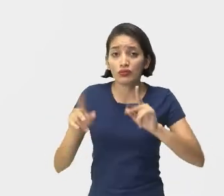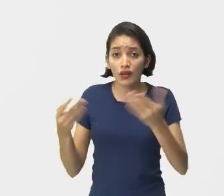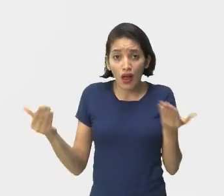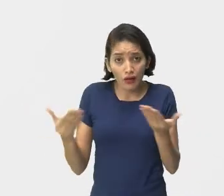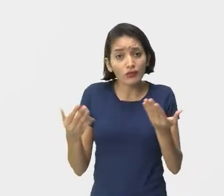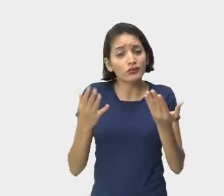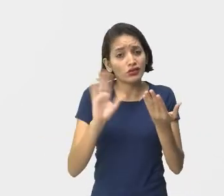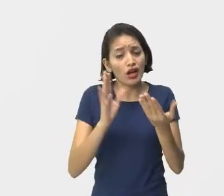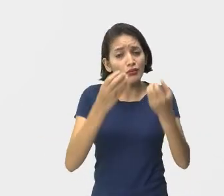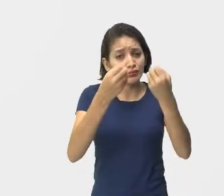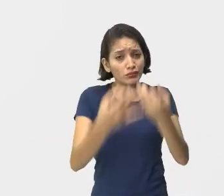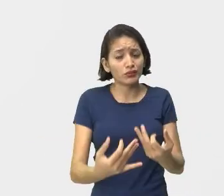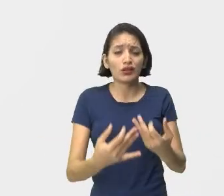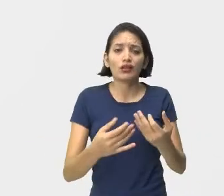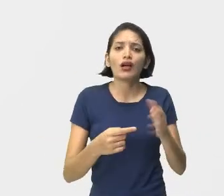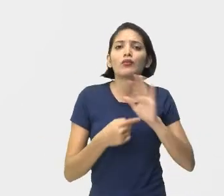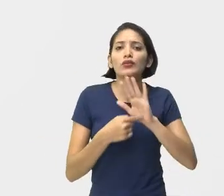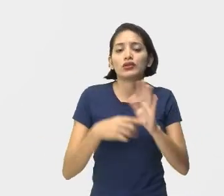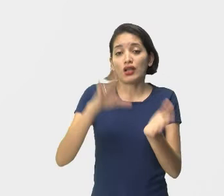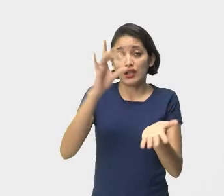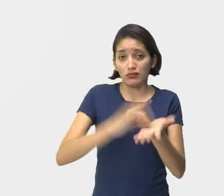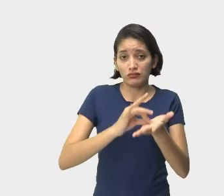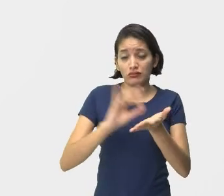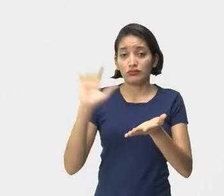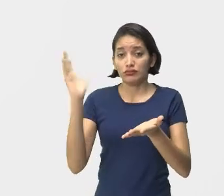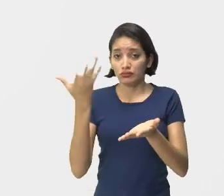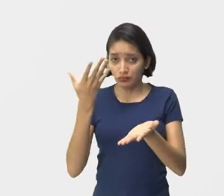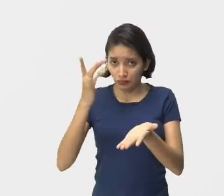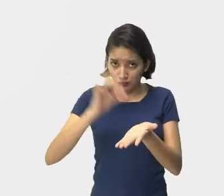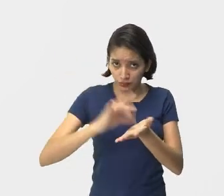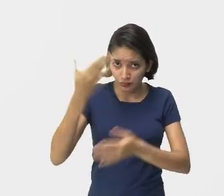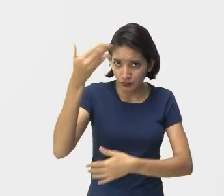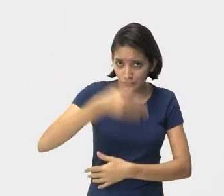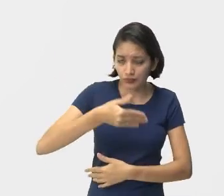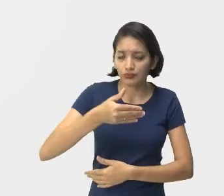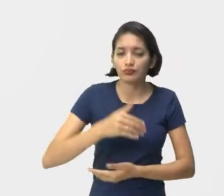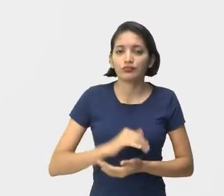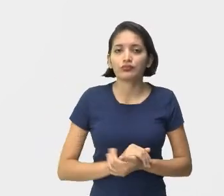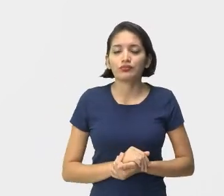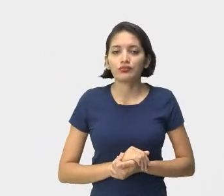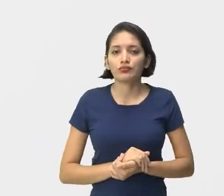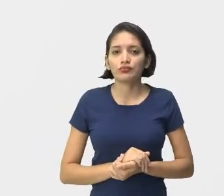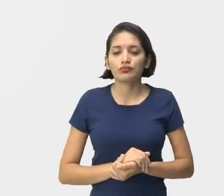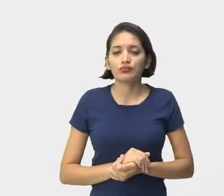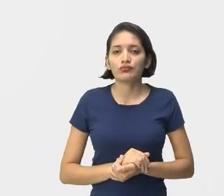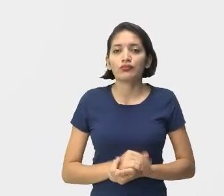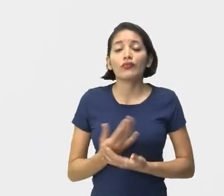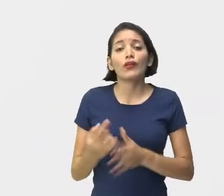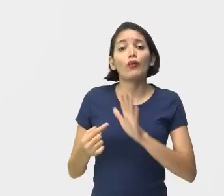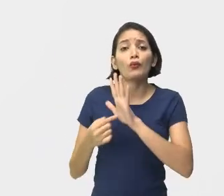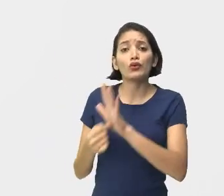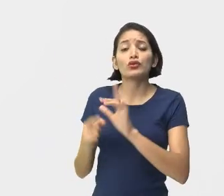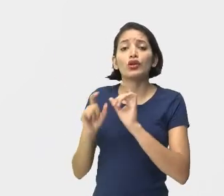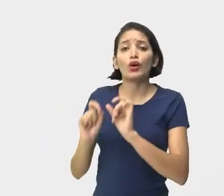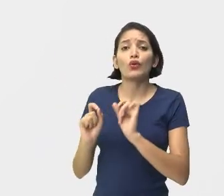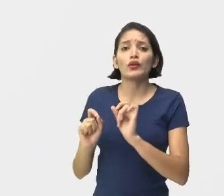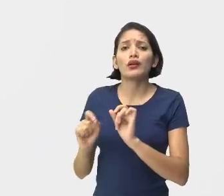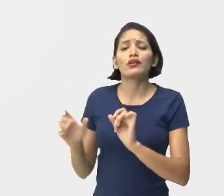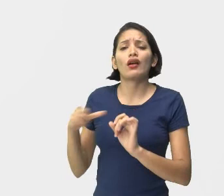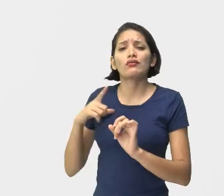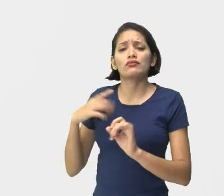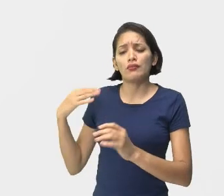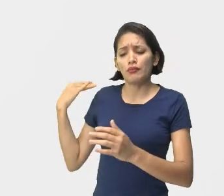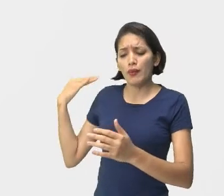né, mostrando a verdade, a realidade dos fatos. E mostrar que tudo isso é produzido